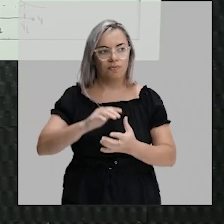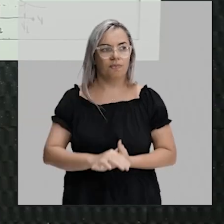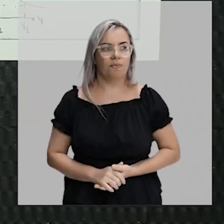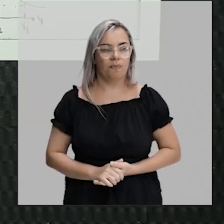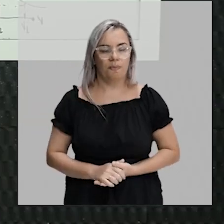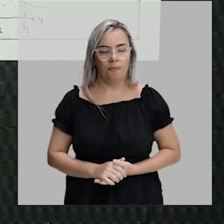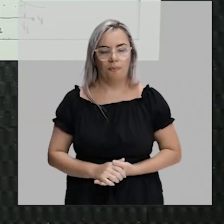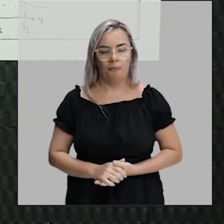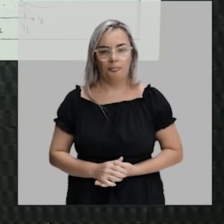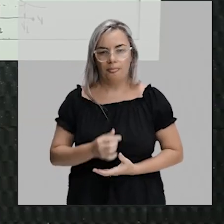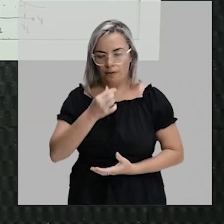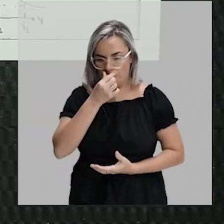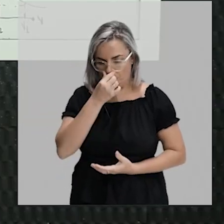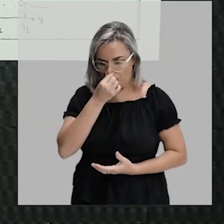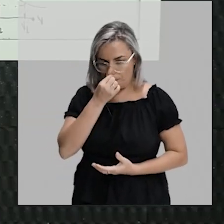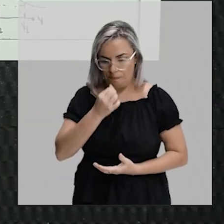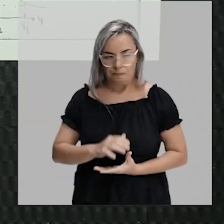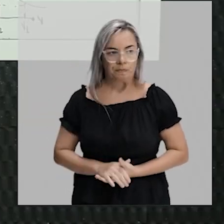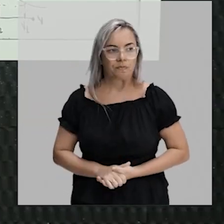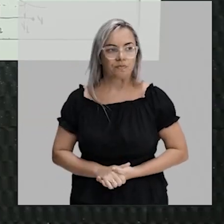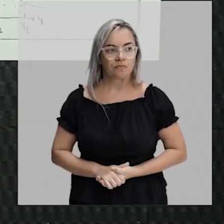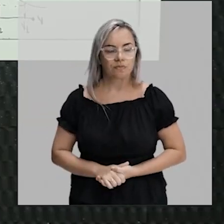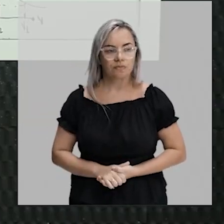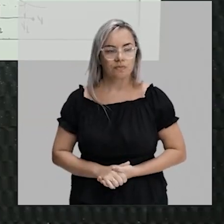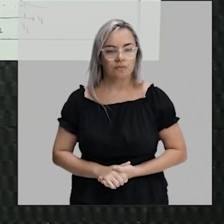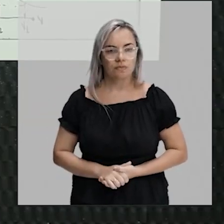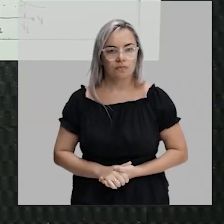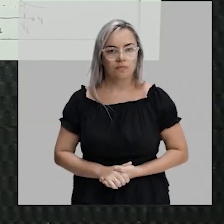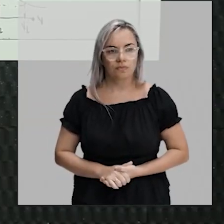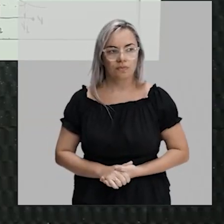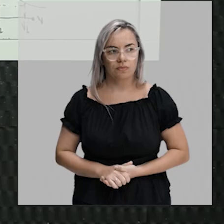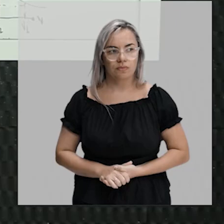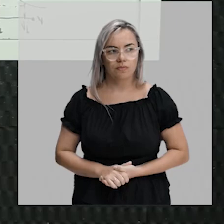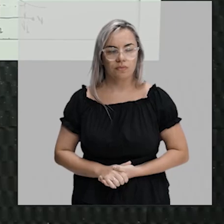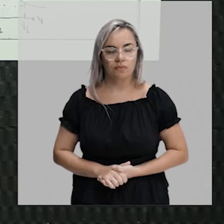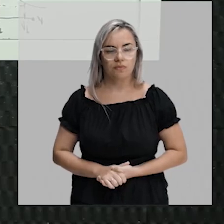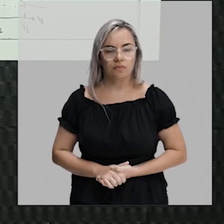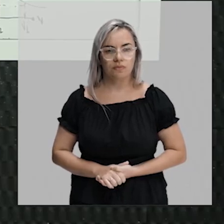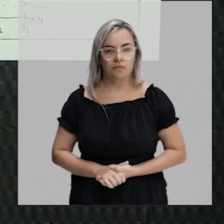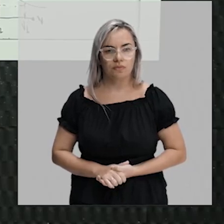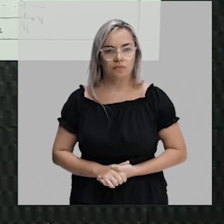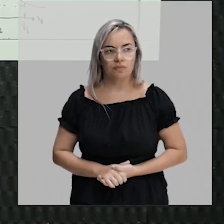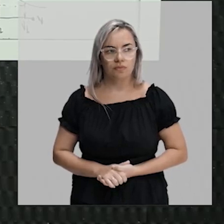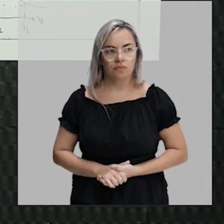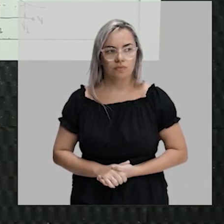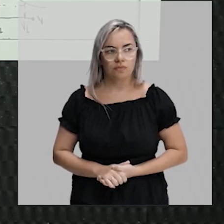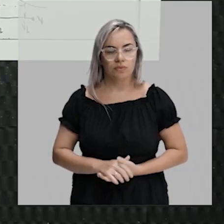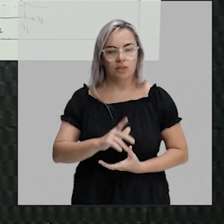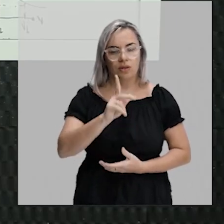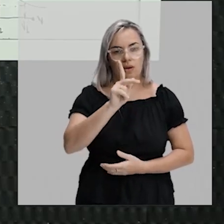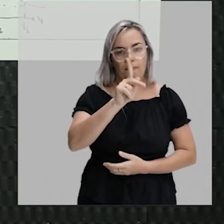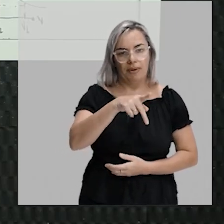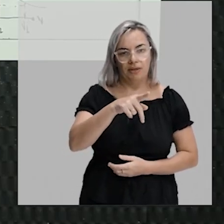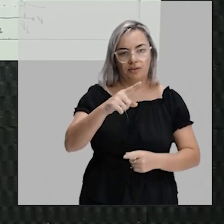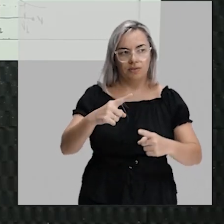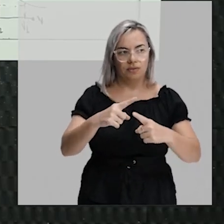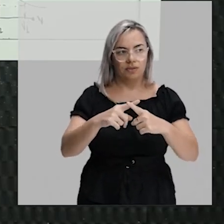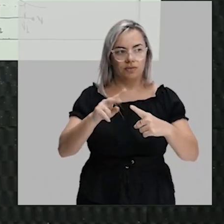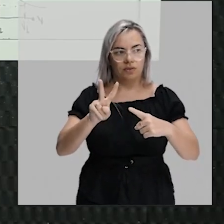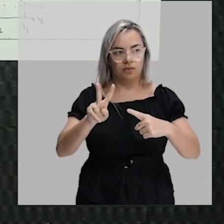que pressão, volume e temperatura, certo? Vai ter uma relação com